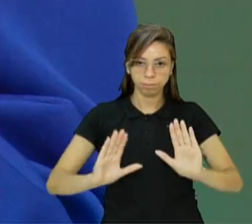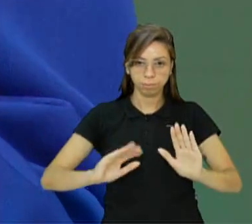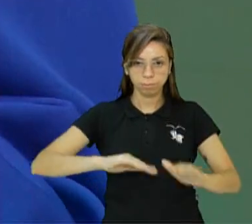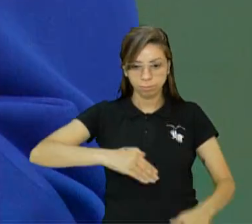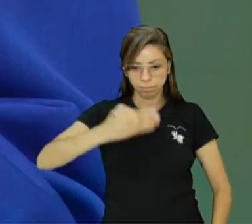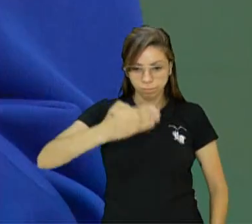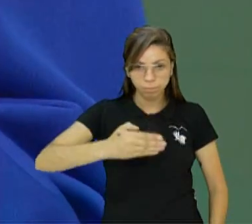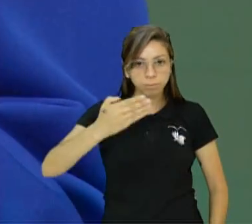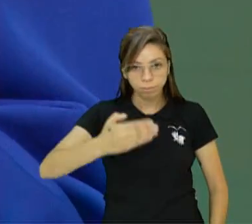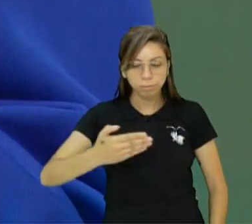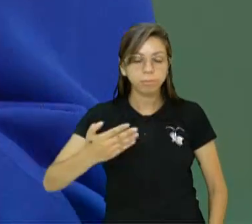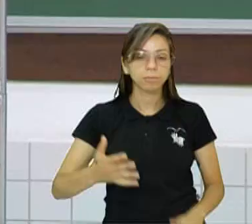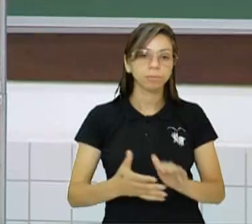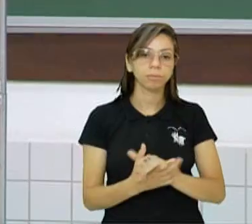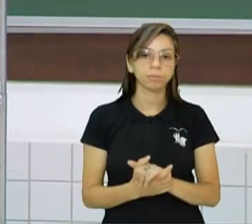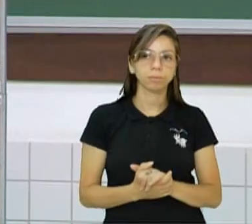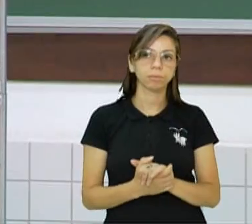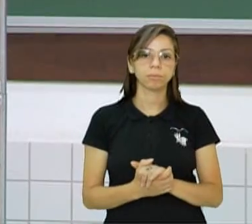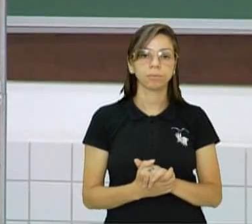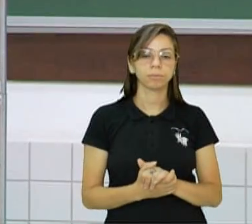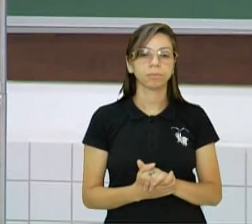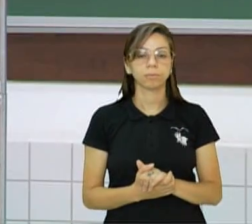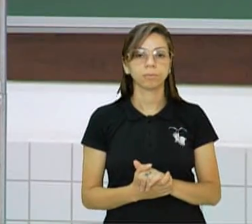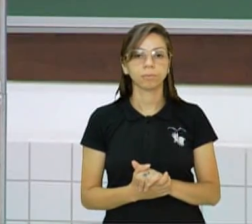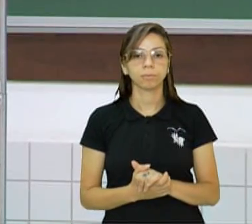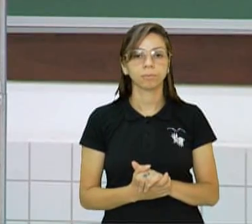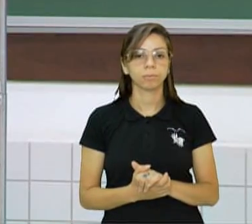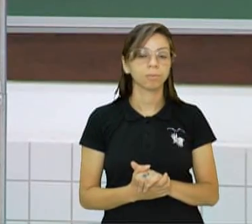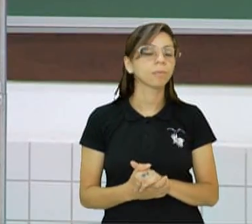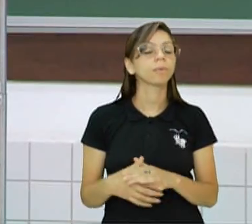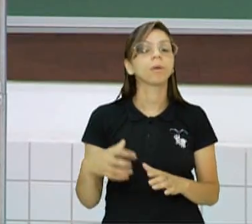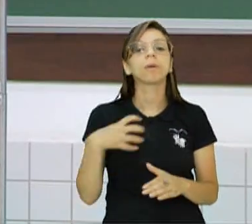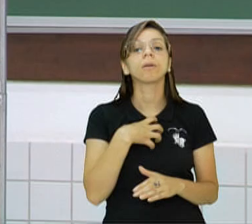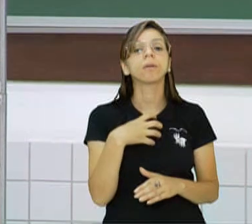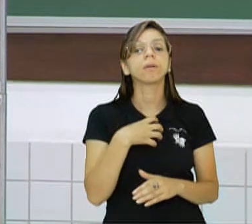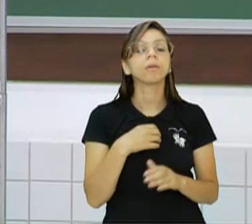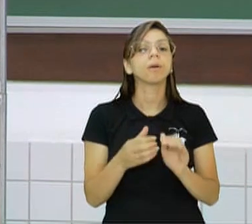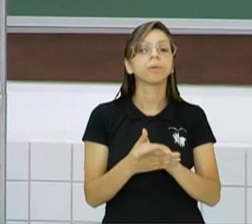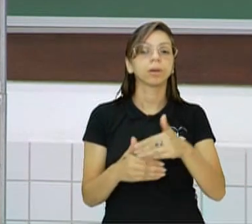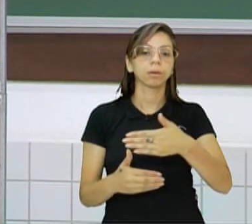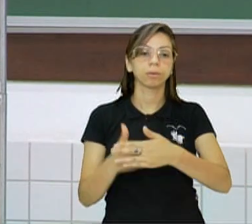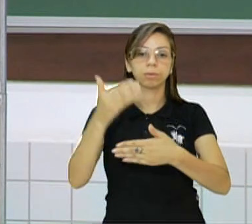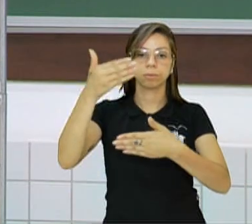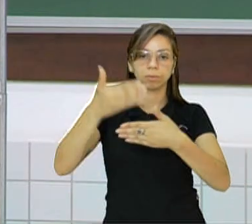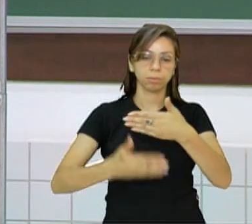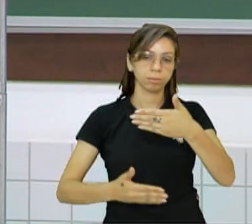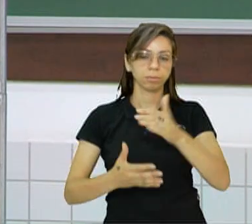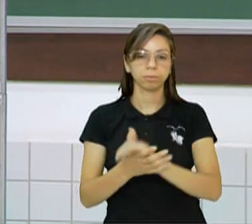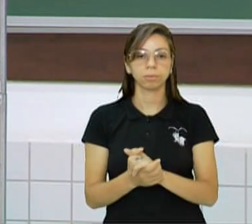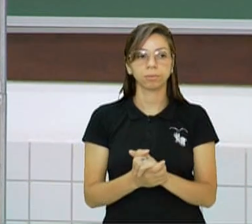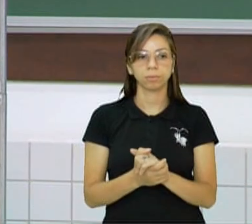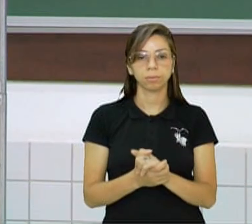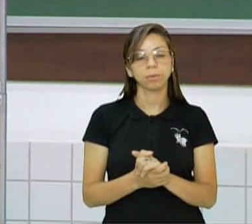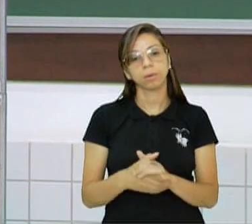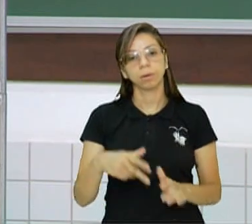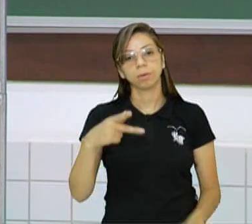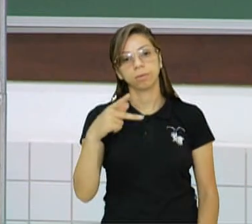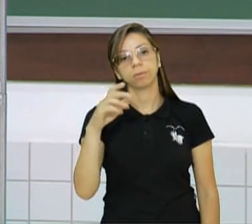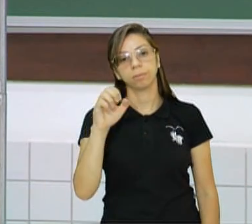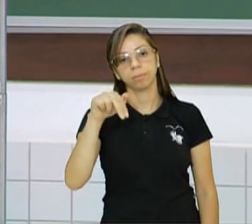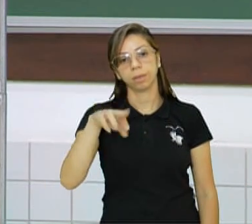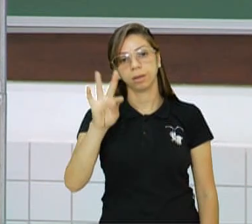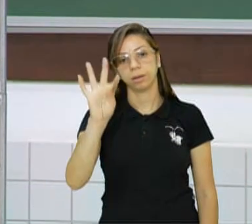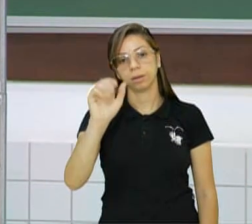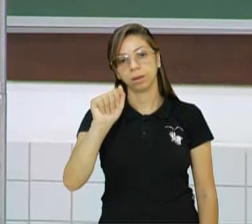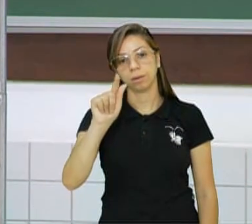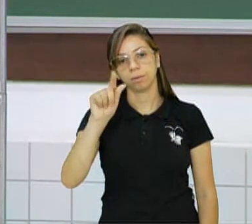pentágono. Então, o nosso pentágono, ele é formado por quais formas planas? O pentágono, né?